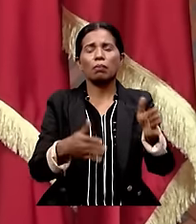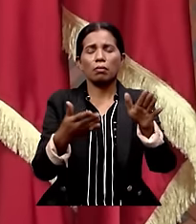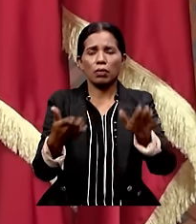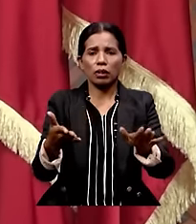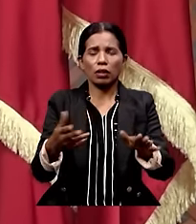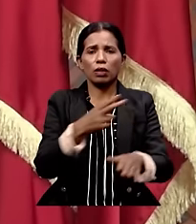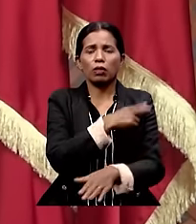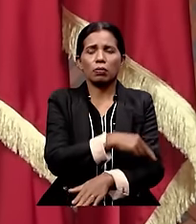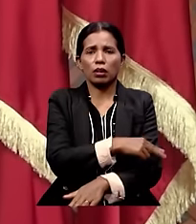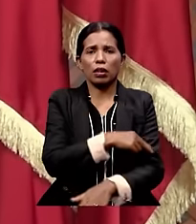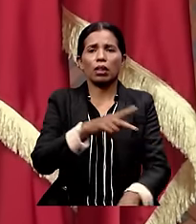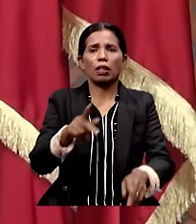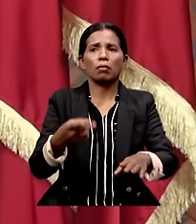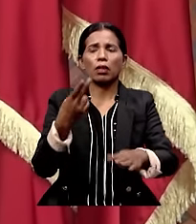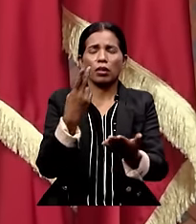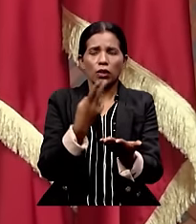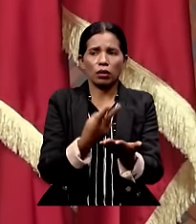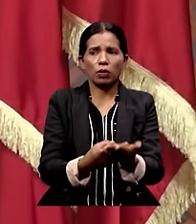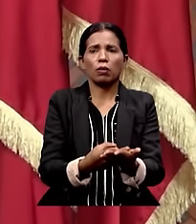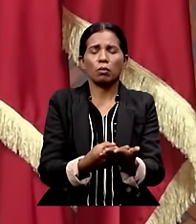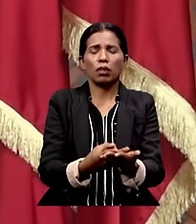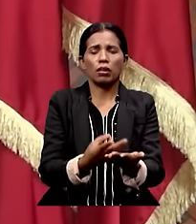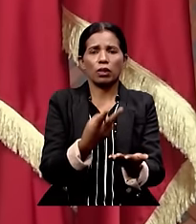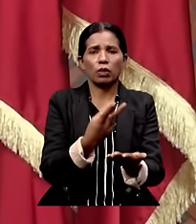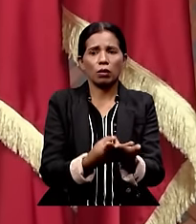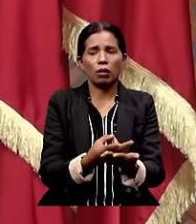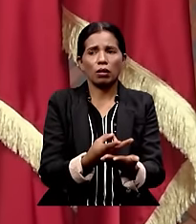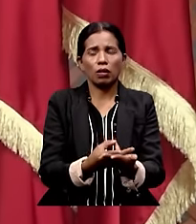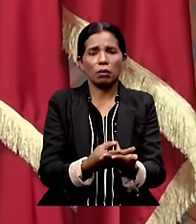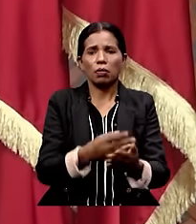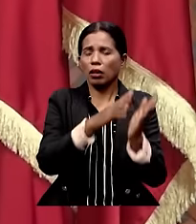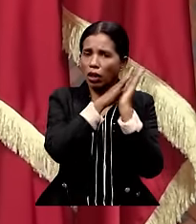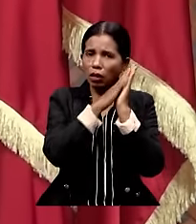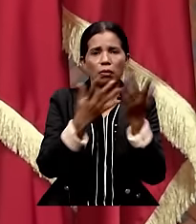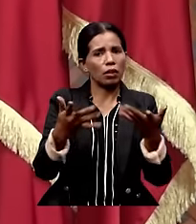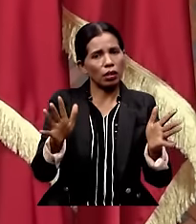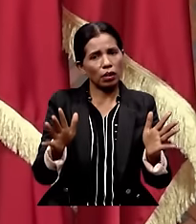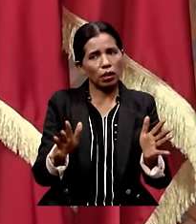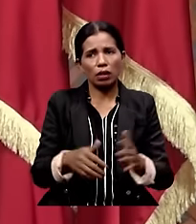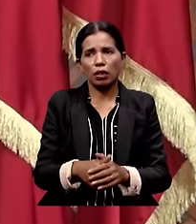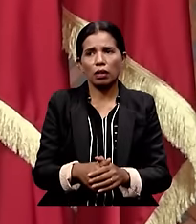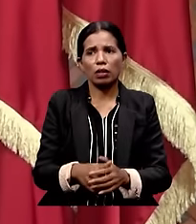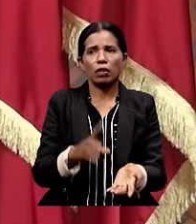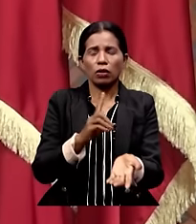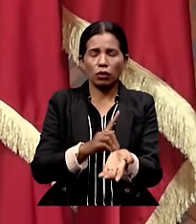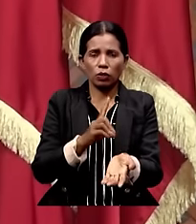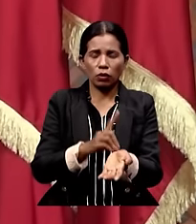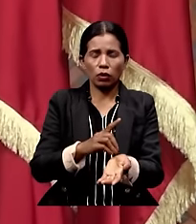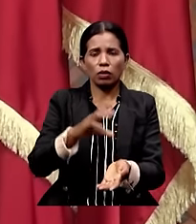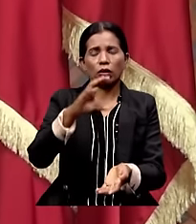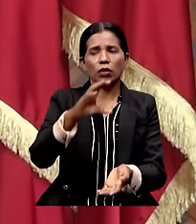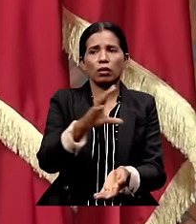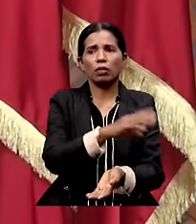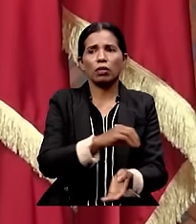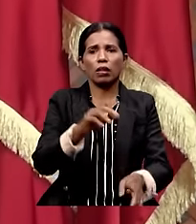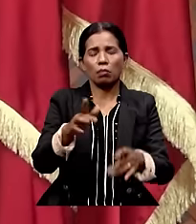tova ia, fatio tudo, tova rai, cama da ia. Até doutor cubano na Inena, em Itumas,